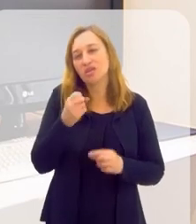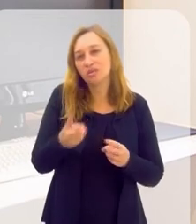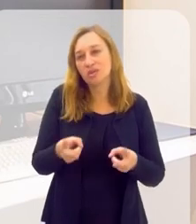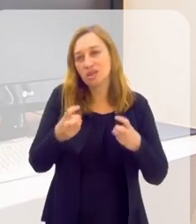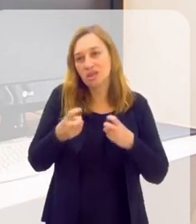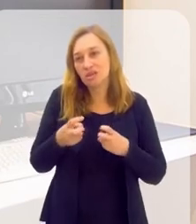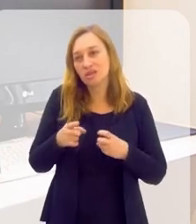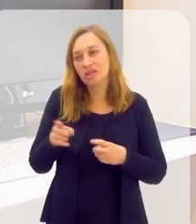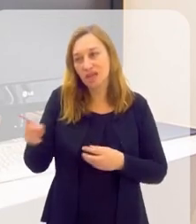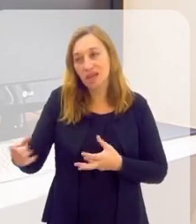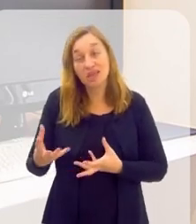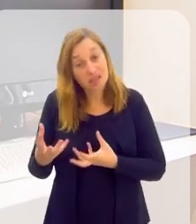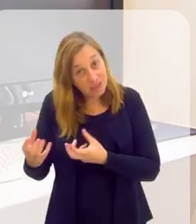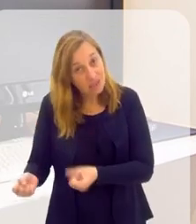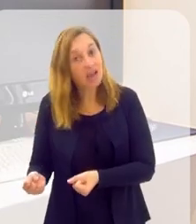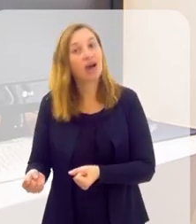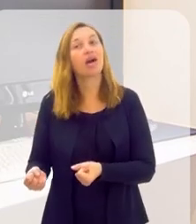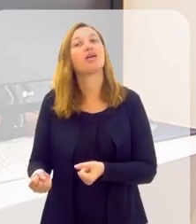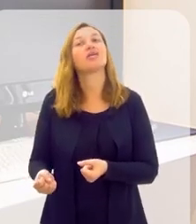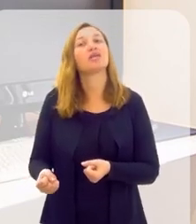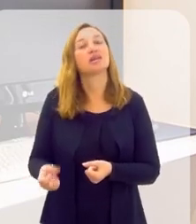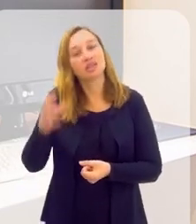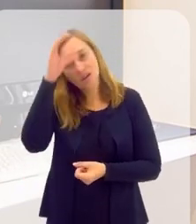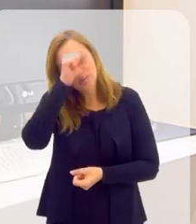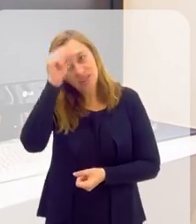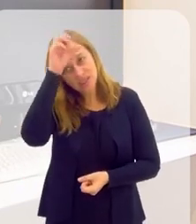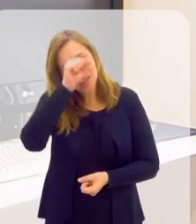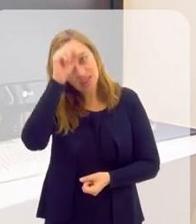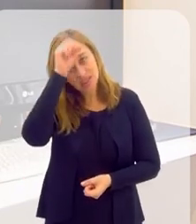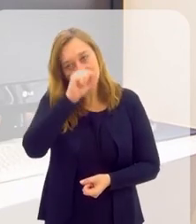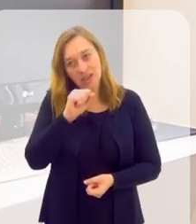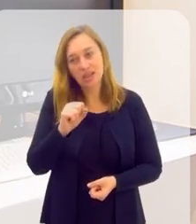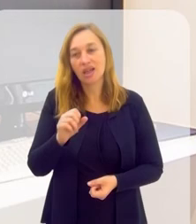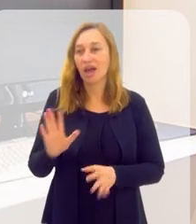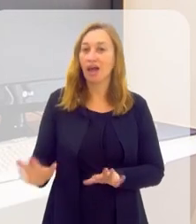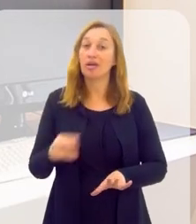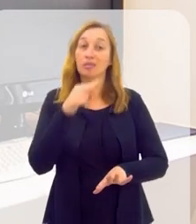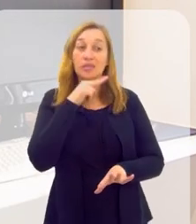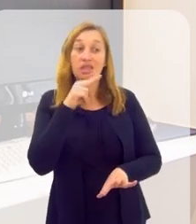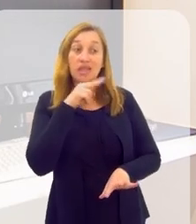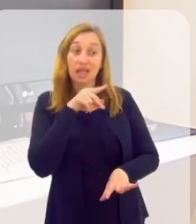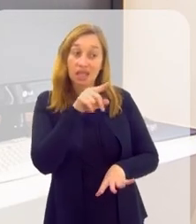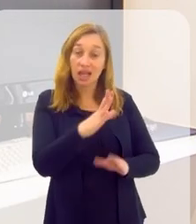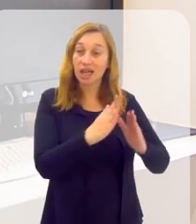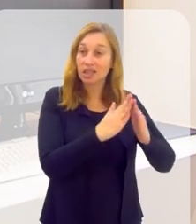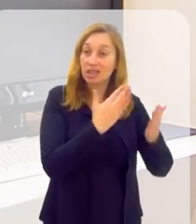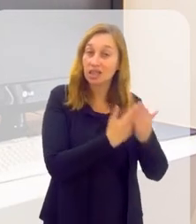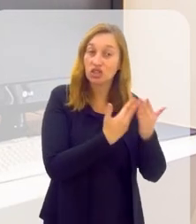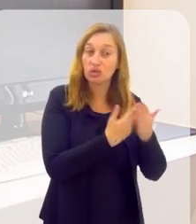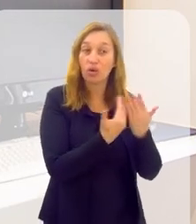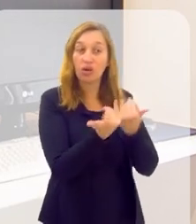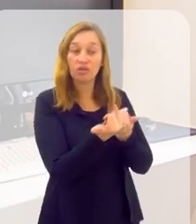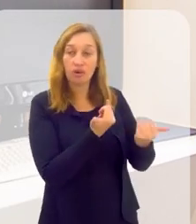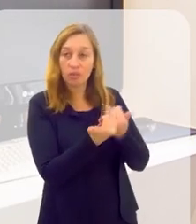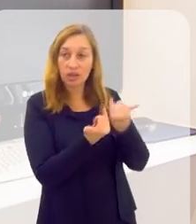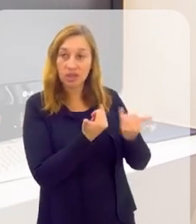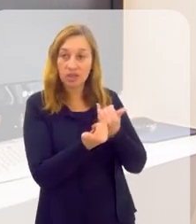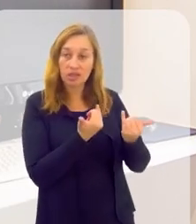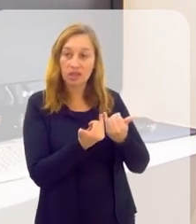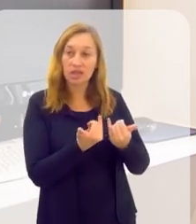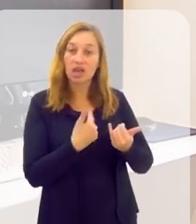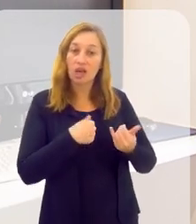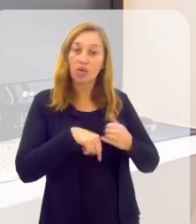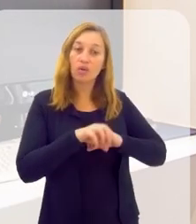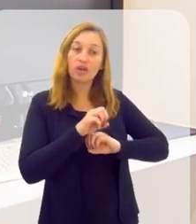conseguia ver que eles acatavam, que eles estavam, não, eu coloquei minha neta na escola, ela está trazendo informações, e